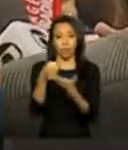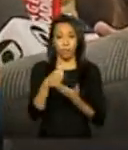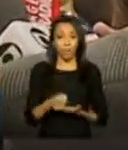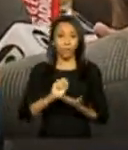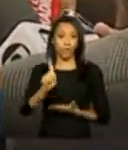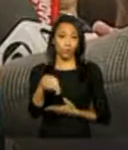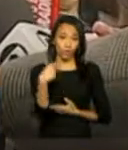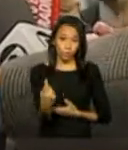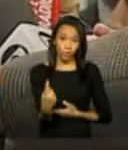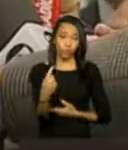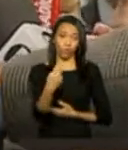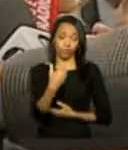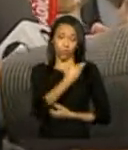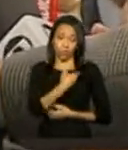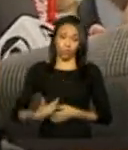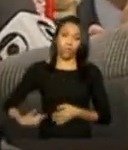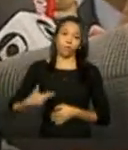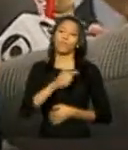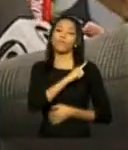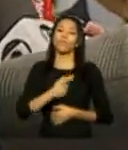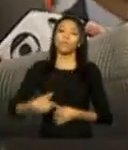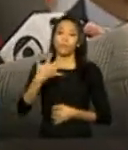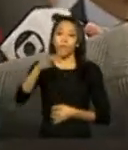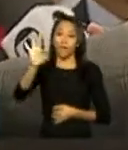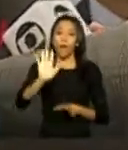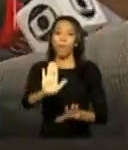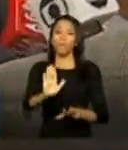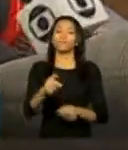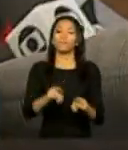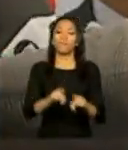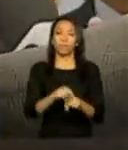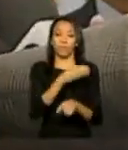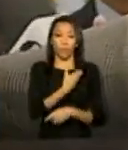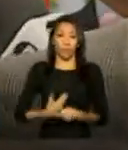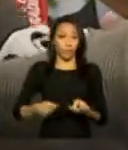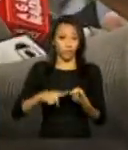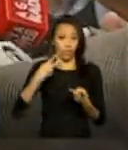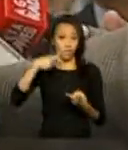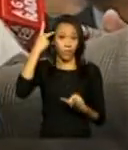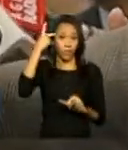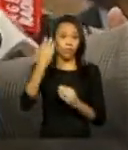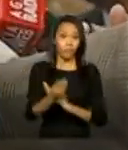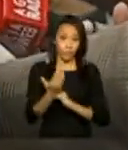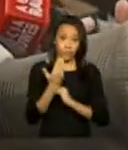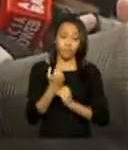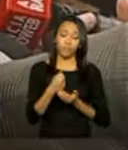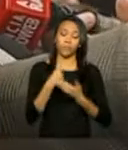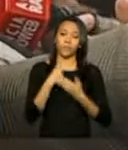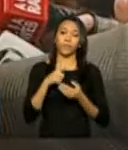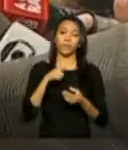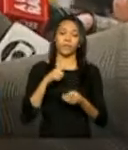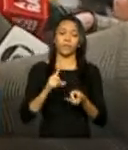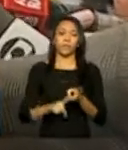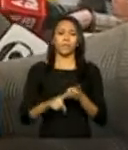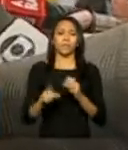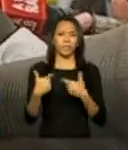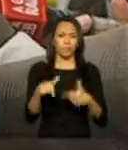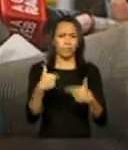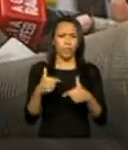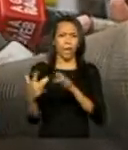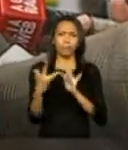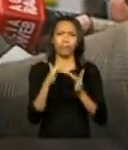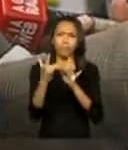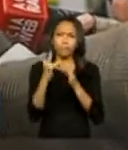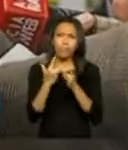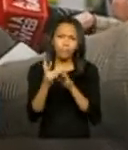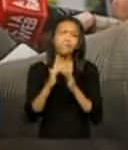não só do governo federal, mas também atores como do governo de São Paulo. Nós precisaremos do trabalho sintonizado de todos, eu